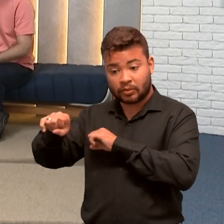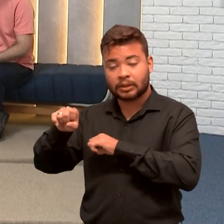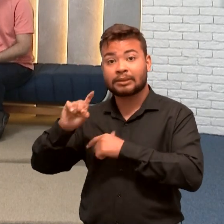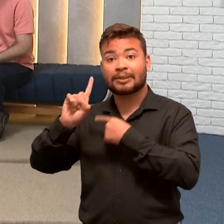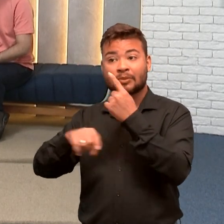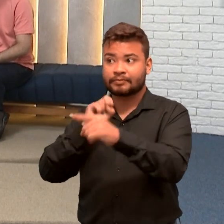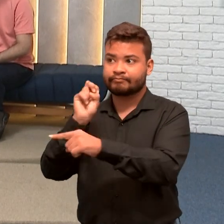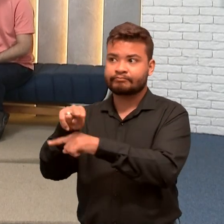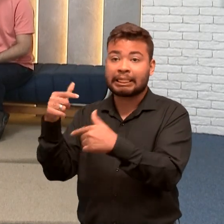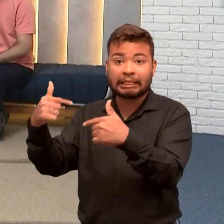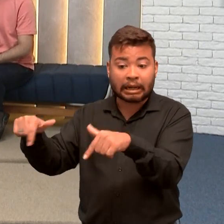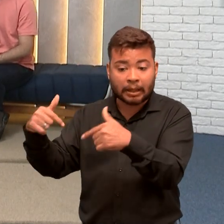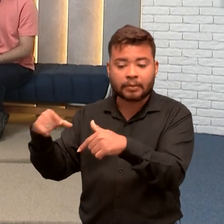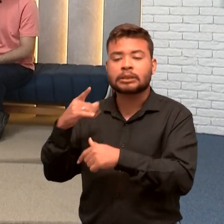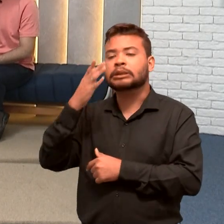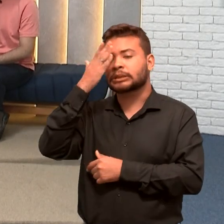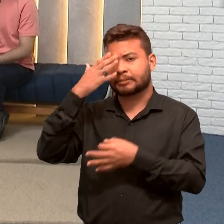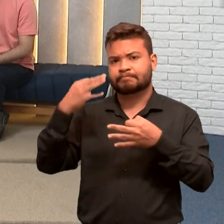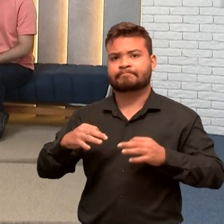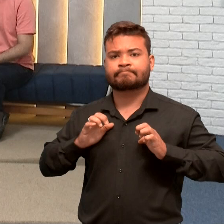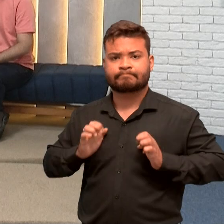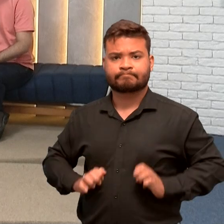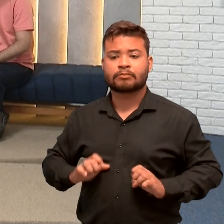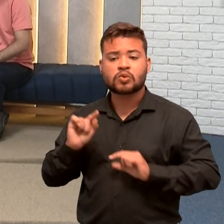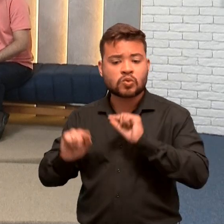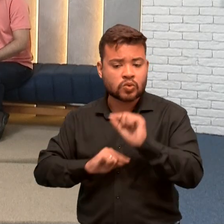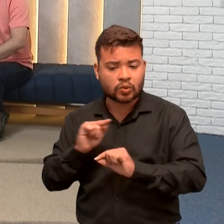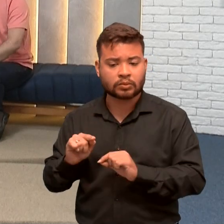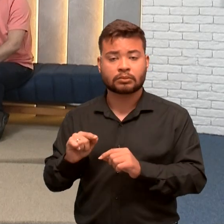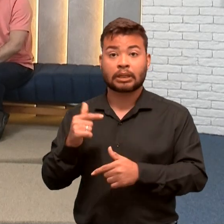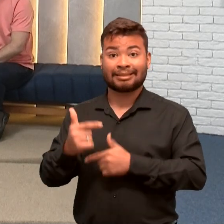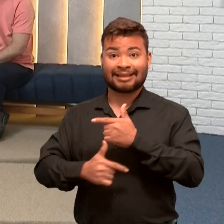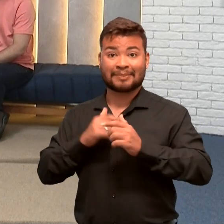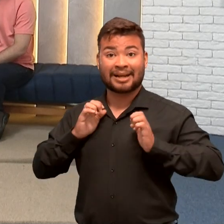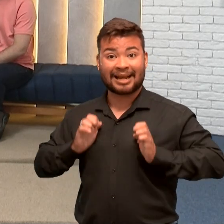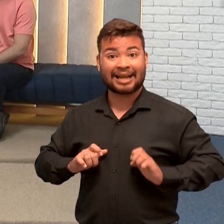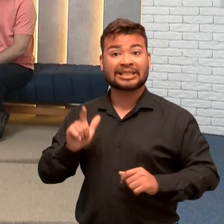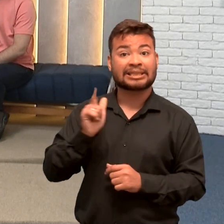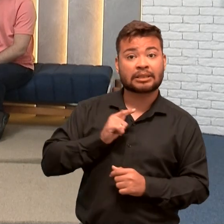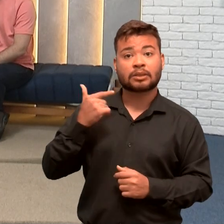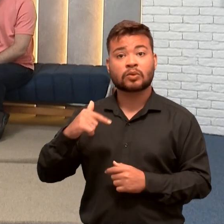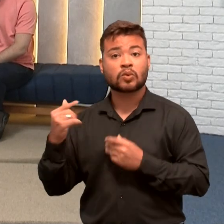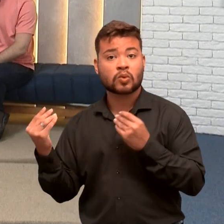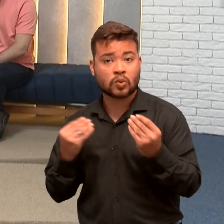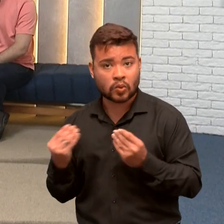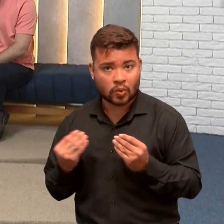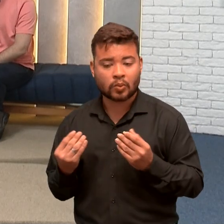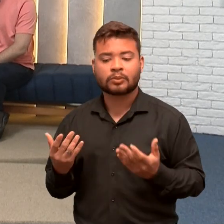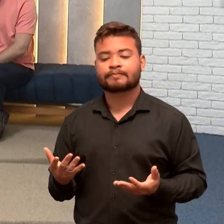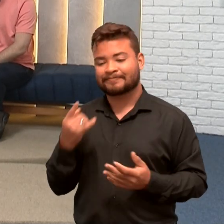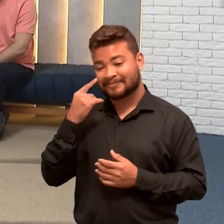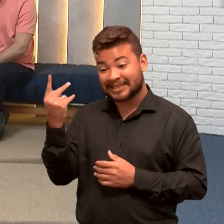estão bem cientes do que é ética, do que é ético dentro do trabalho que ele está produzindo, e todas as pesquisas aqui